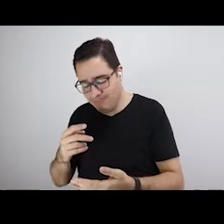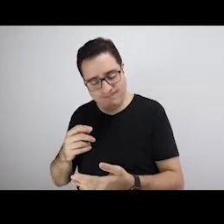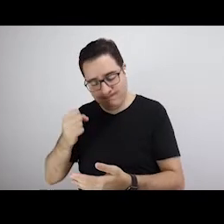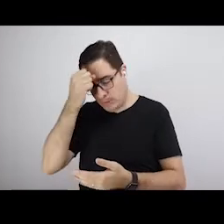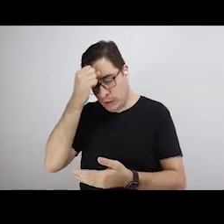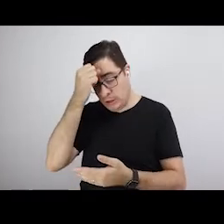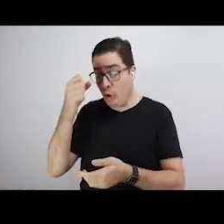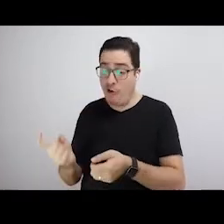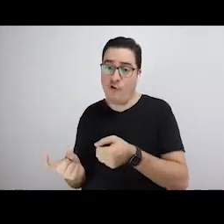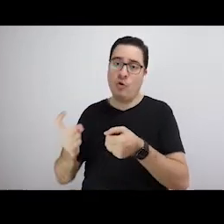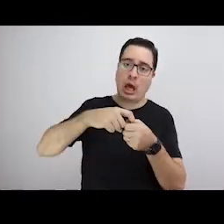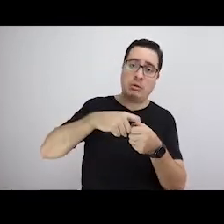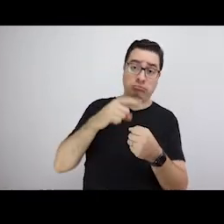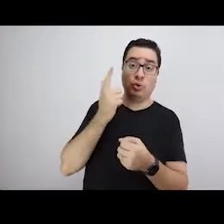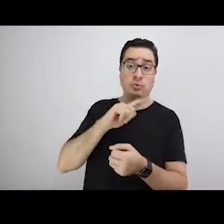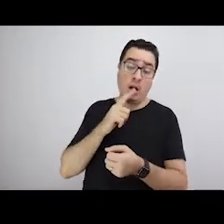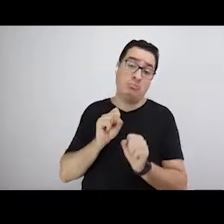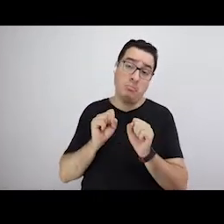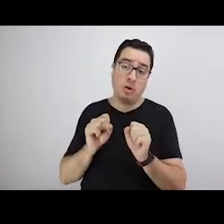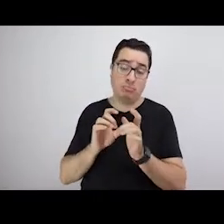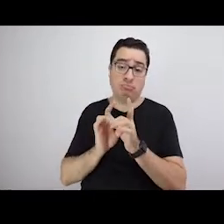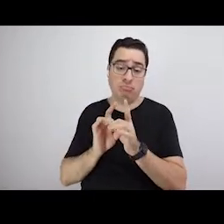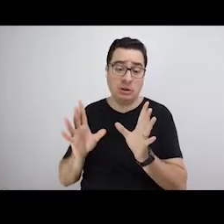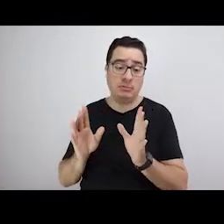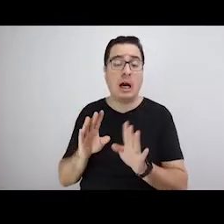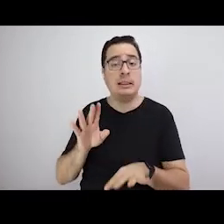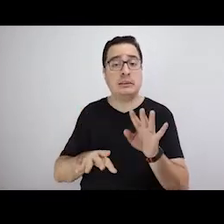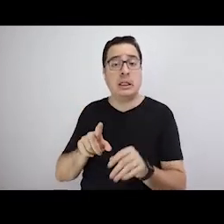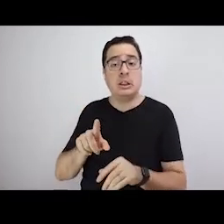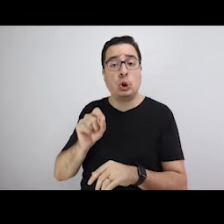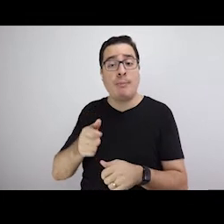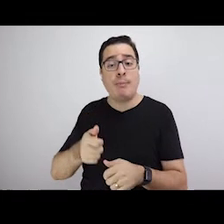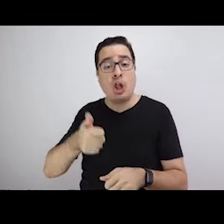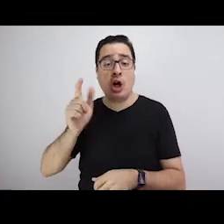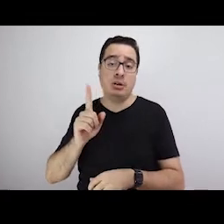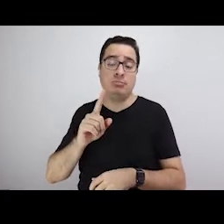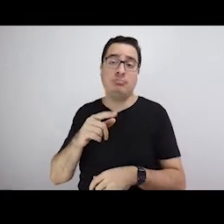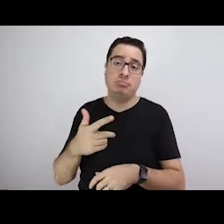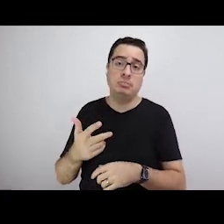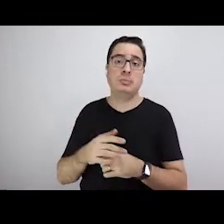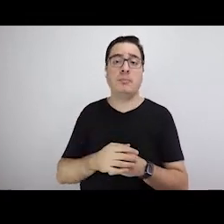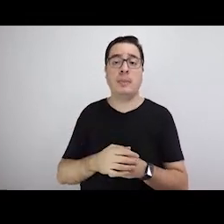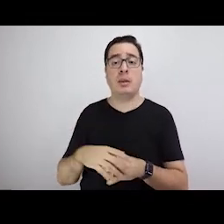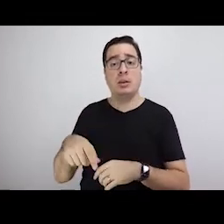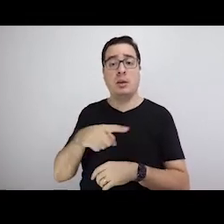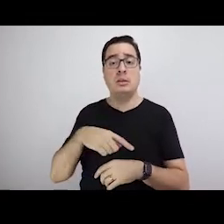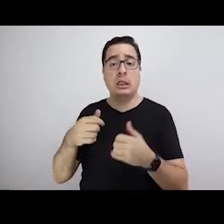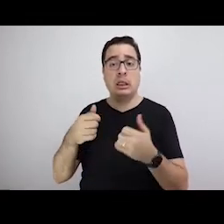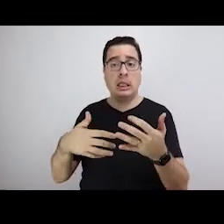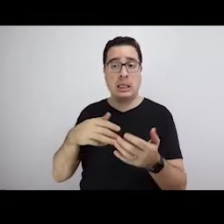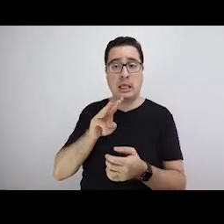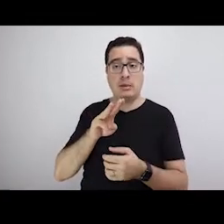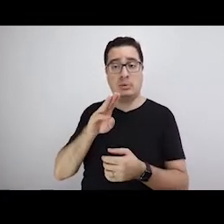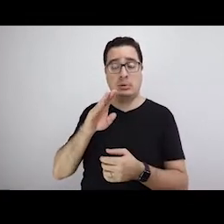entenda ali que não foi a melhor escolha, não foi a melhor opção, e a gente traz na WCAG